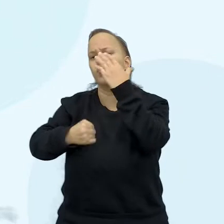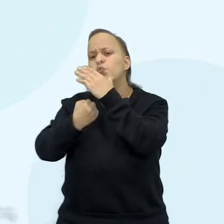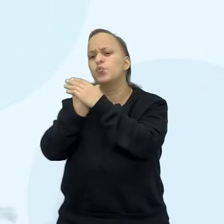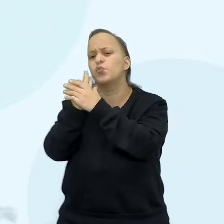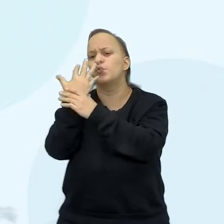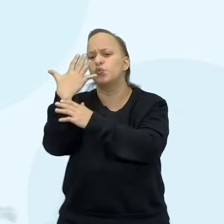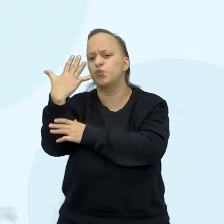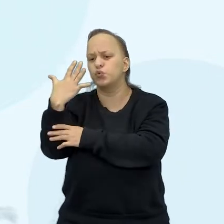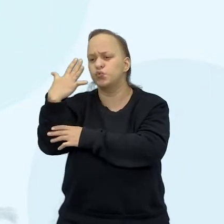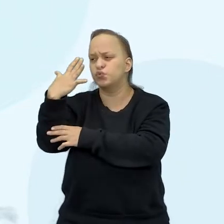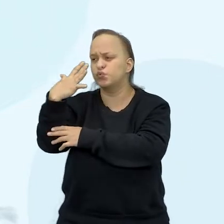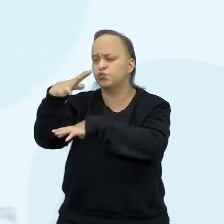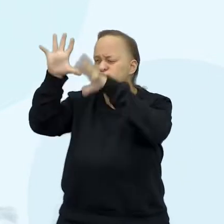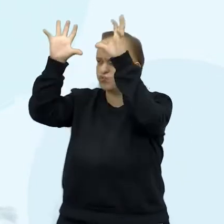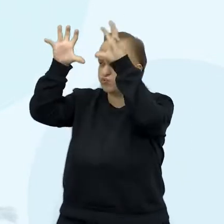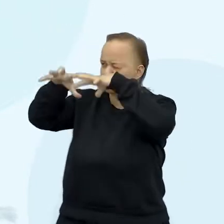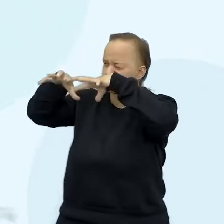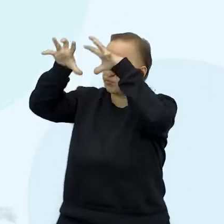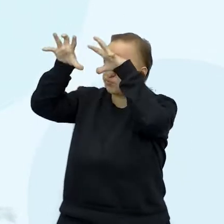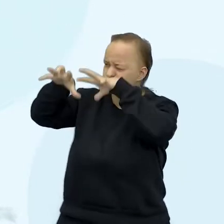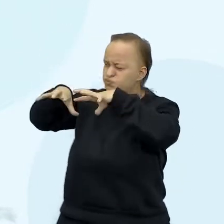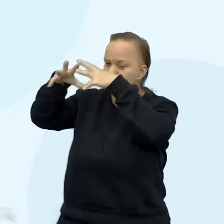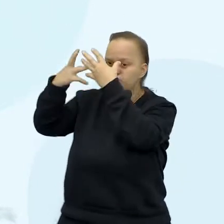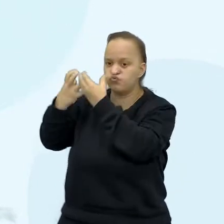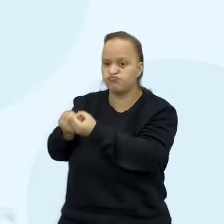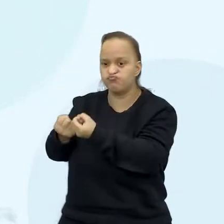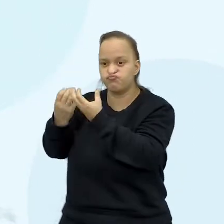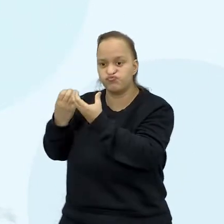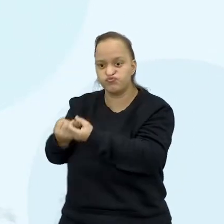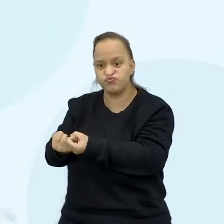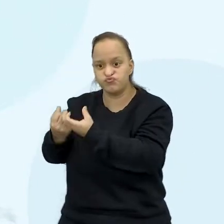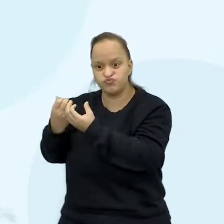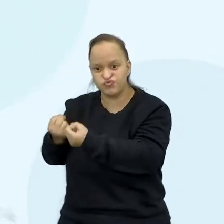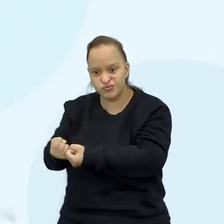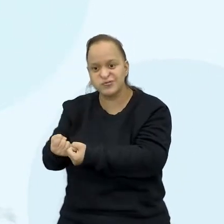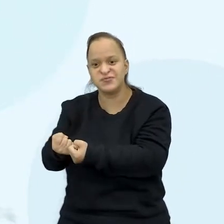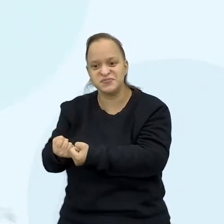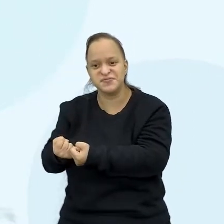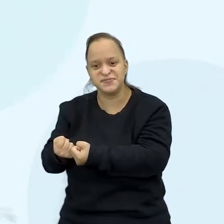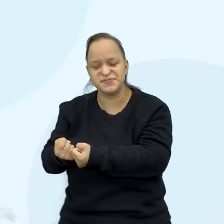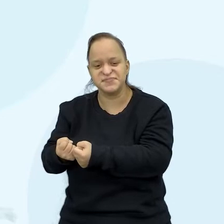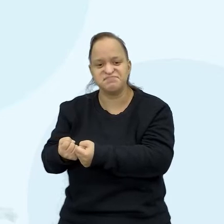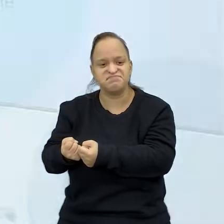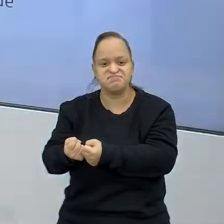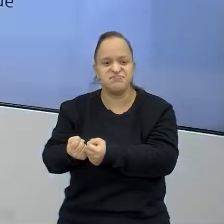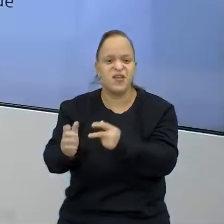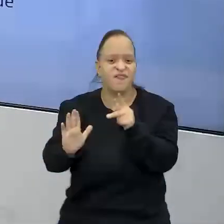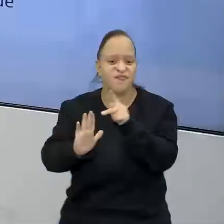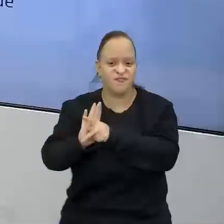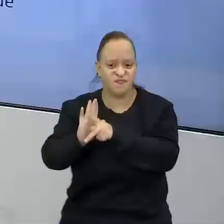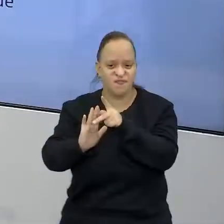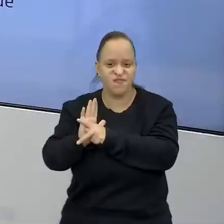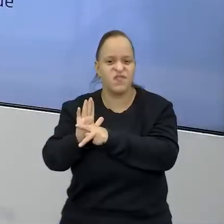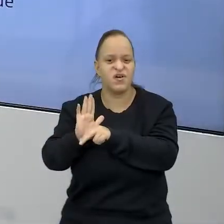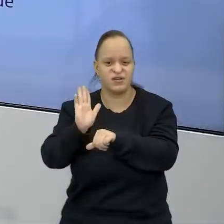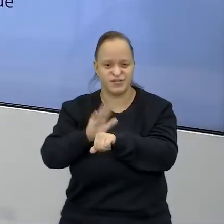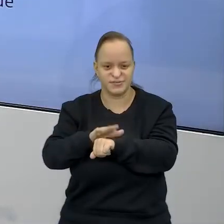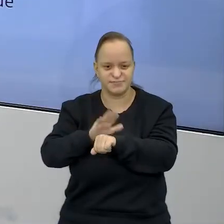chuvas. Vamos construir uma planta baixa dessa casa. Então, da onde surgiu todas essas